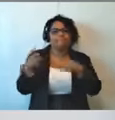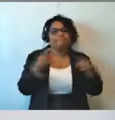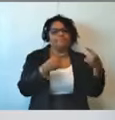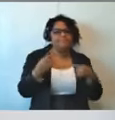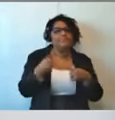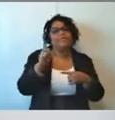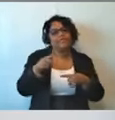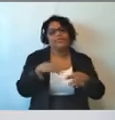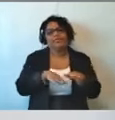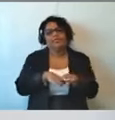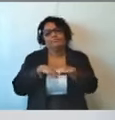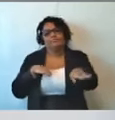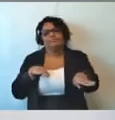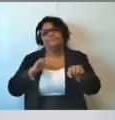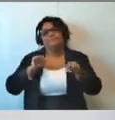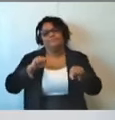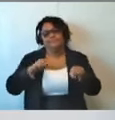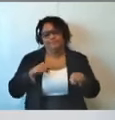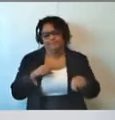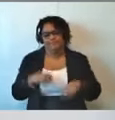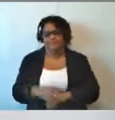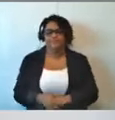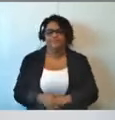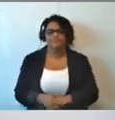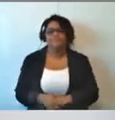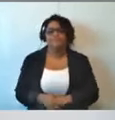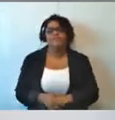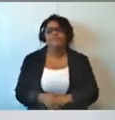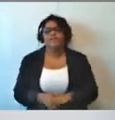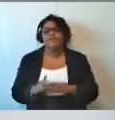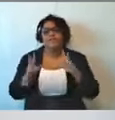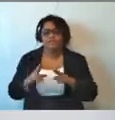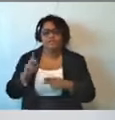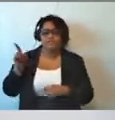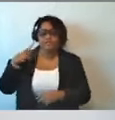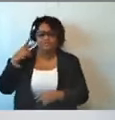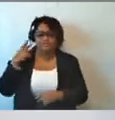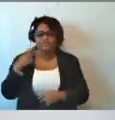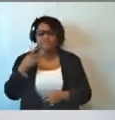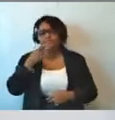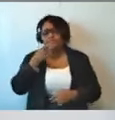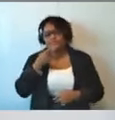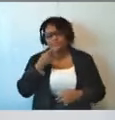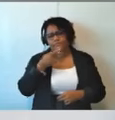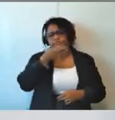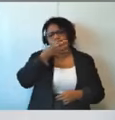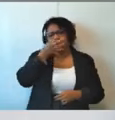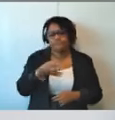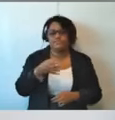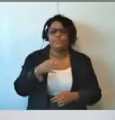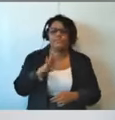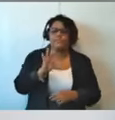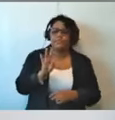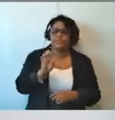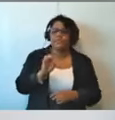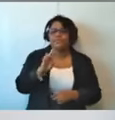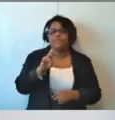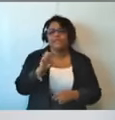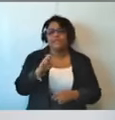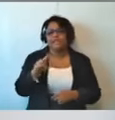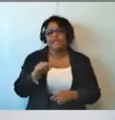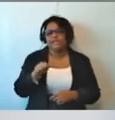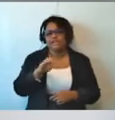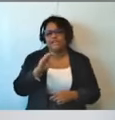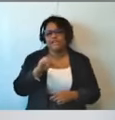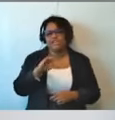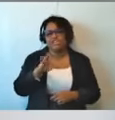para dizer, no caso, por exemplo, igual o vereador mesmo falou, a sugestão seria ali, Tereza Cristina ali com contorno, começa ali, talvez antes